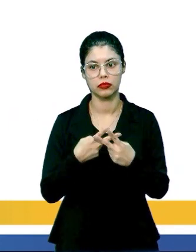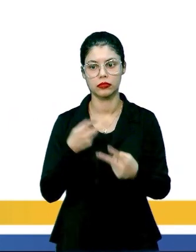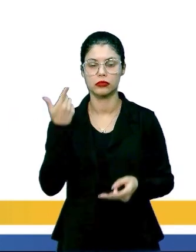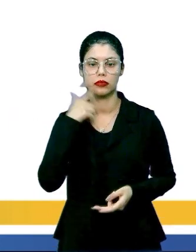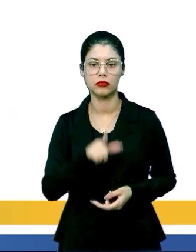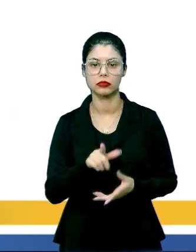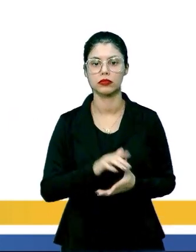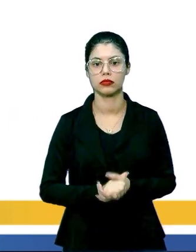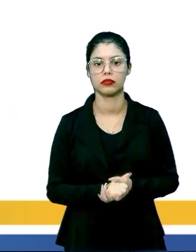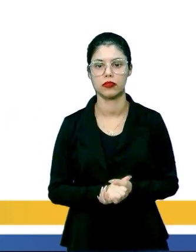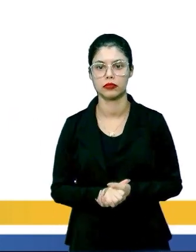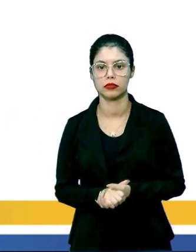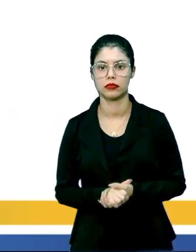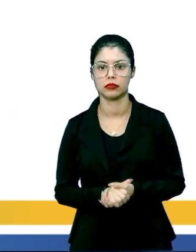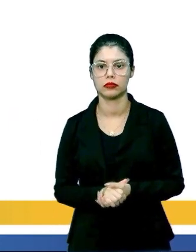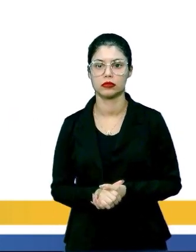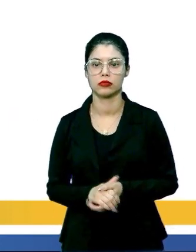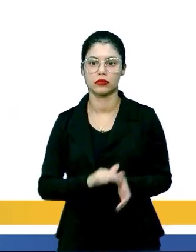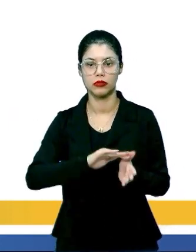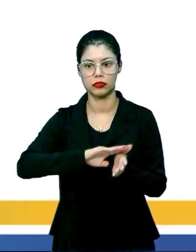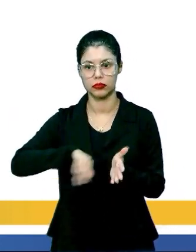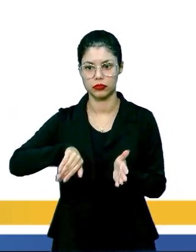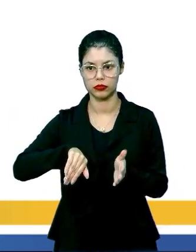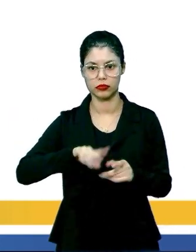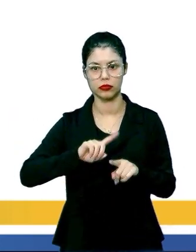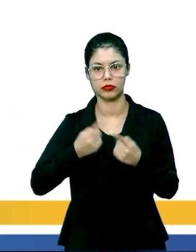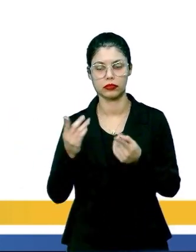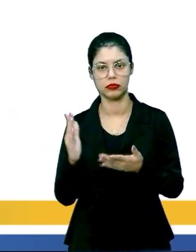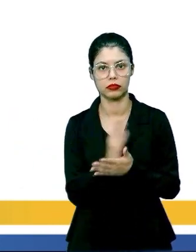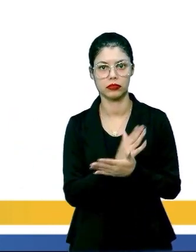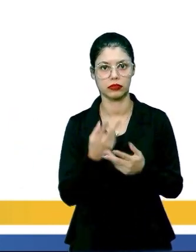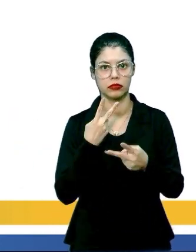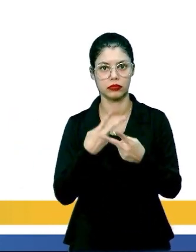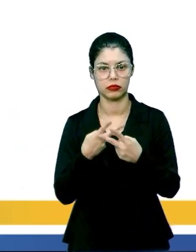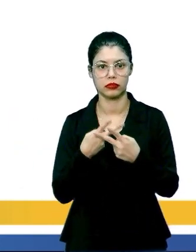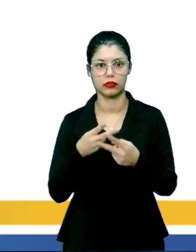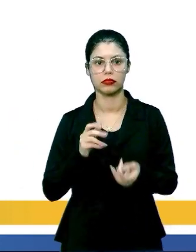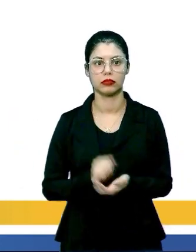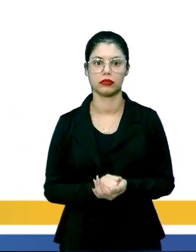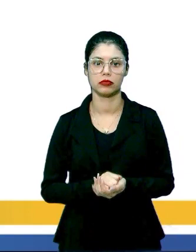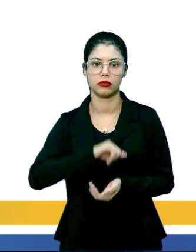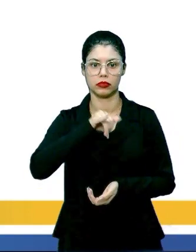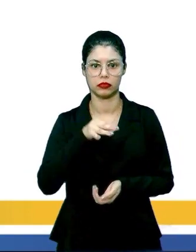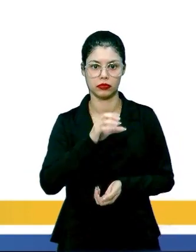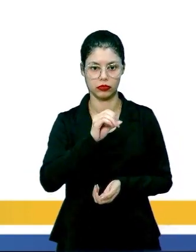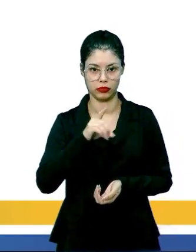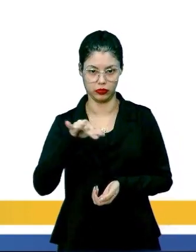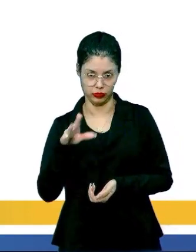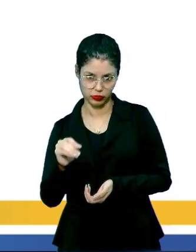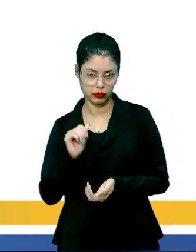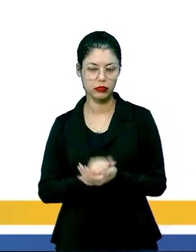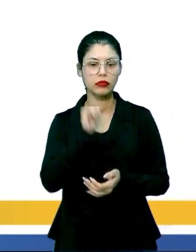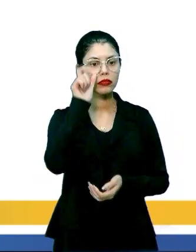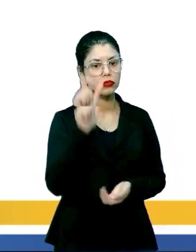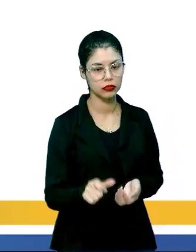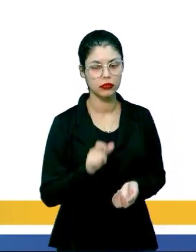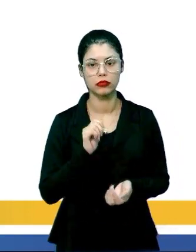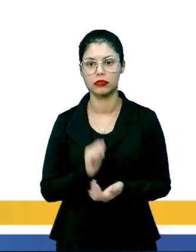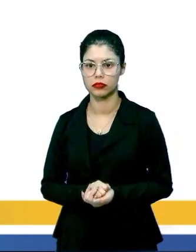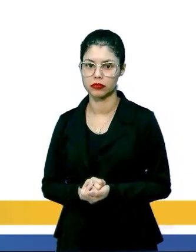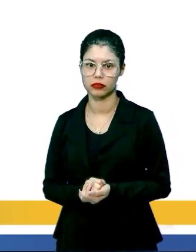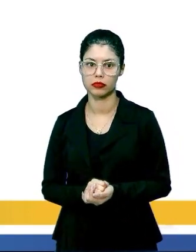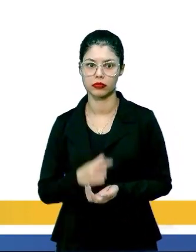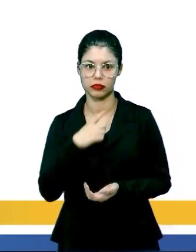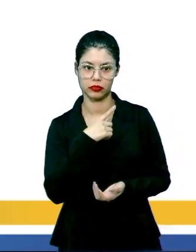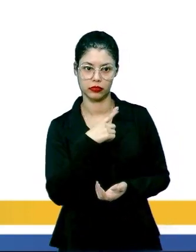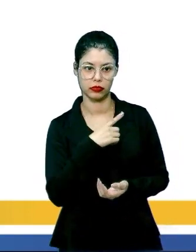eles conseguiram que essa punição fosse retirada, mas alguns foram presos, entre eles João Cândido, que é um personagem peculiar